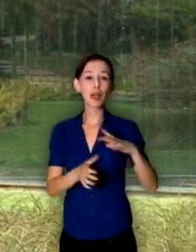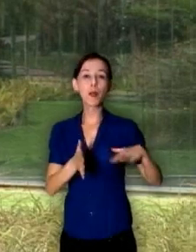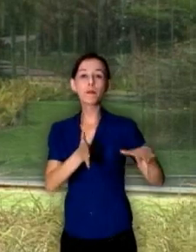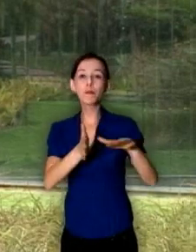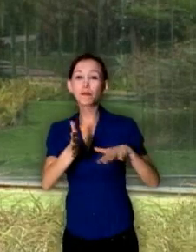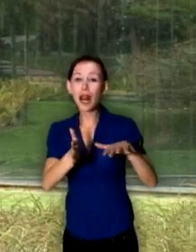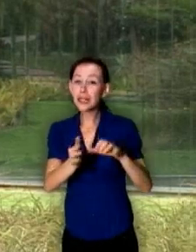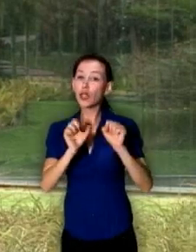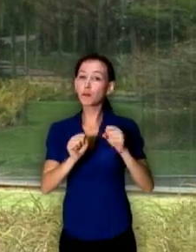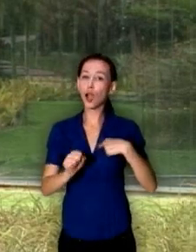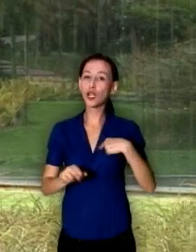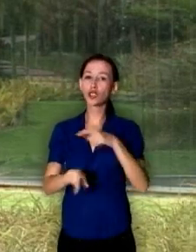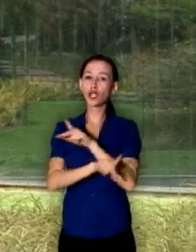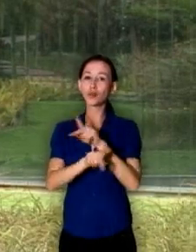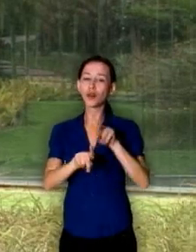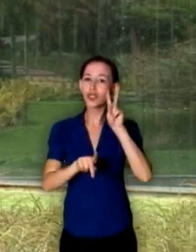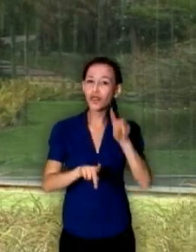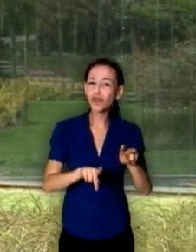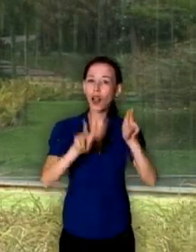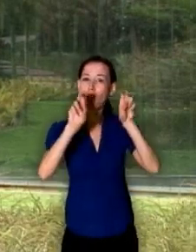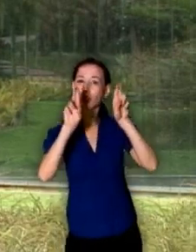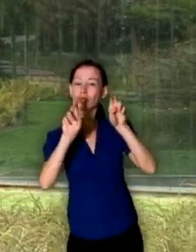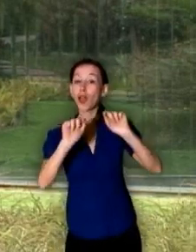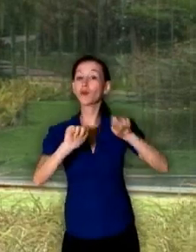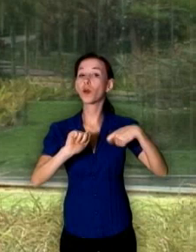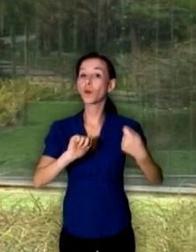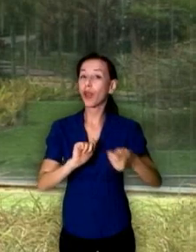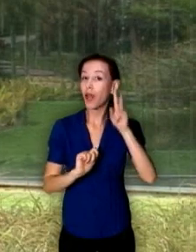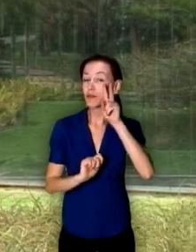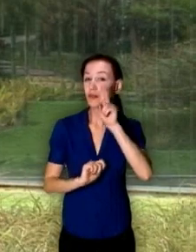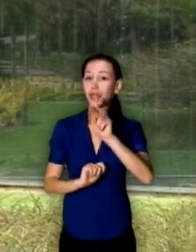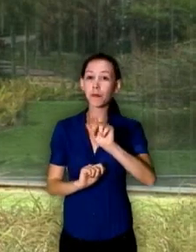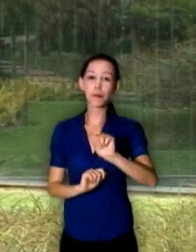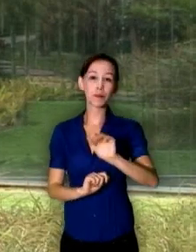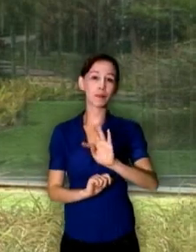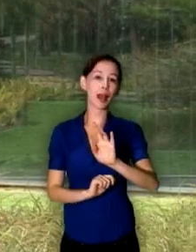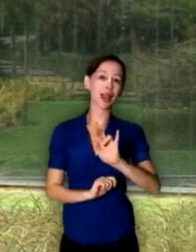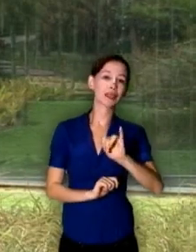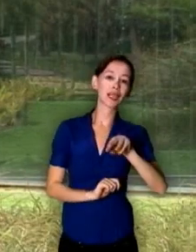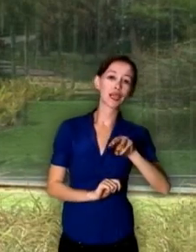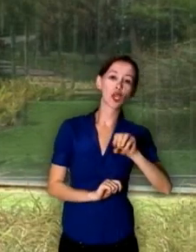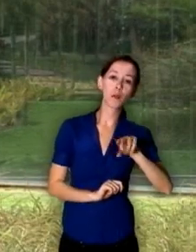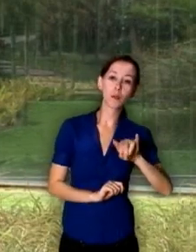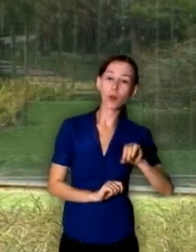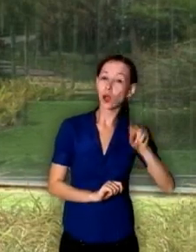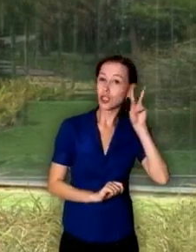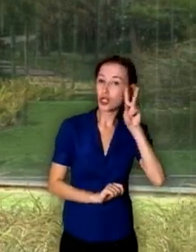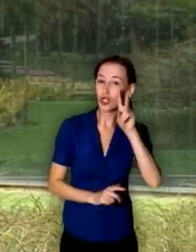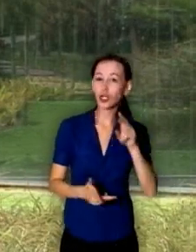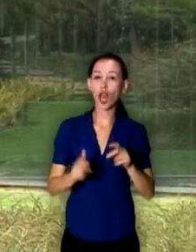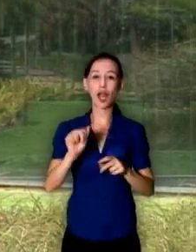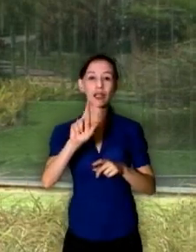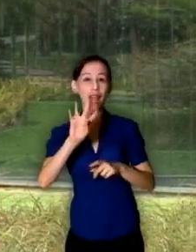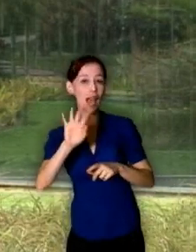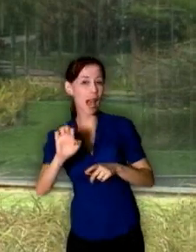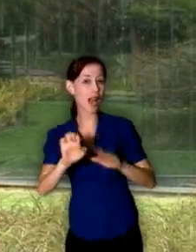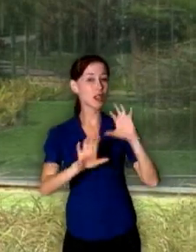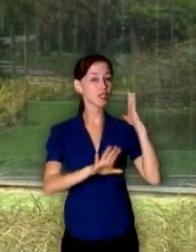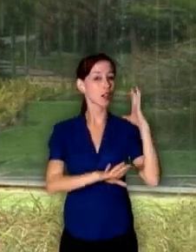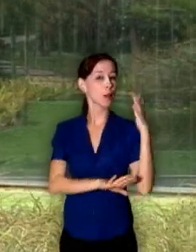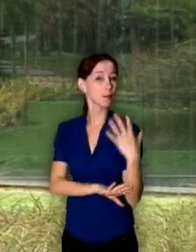para que o professor aborde esses temas. O que é o patrimônio histórico, artístico,